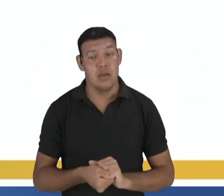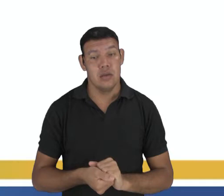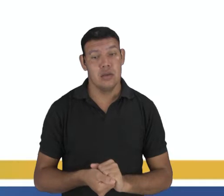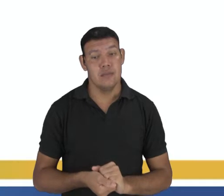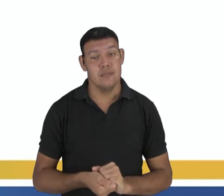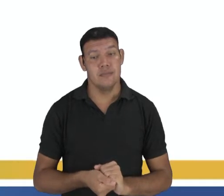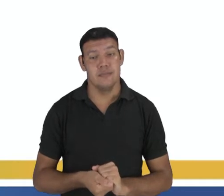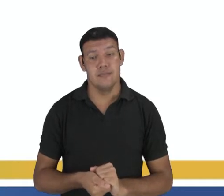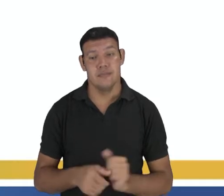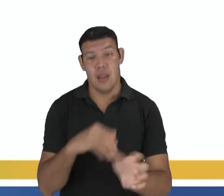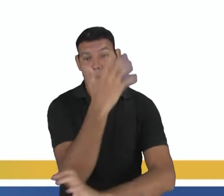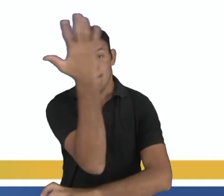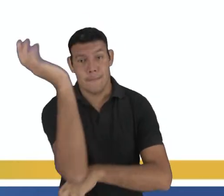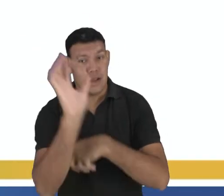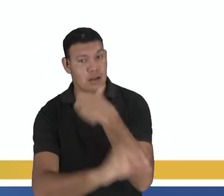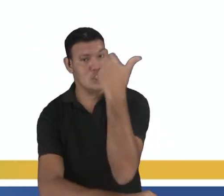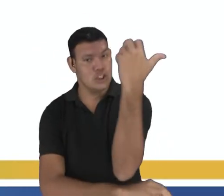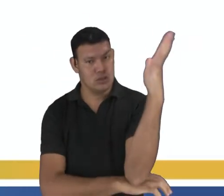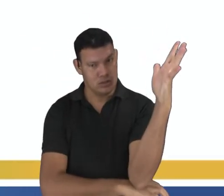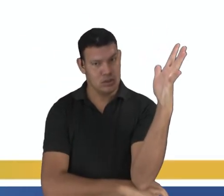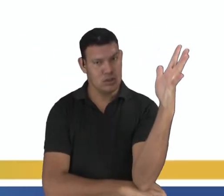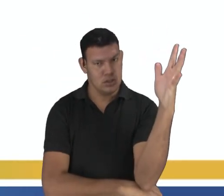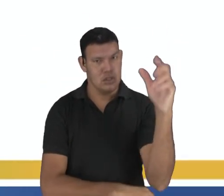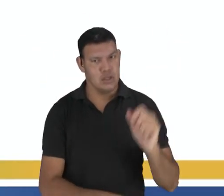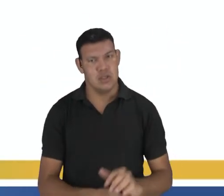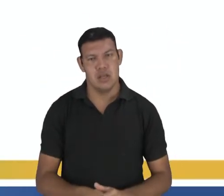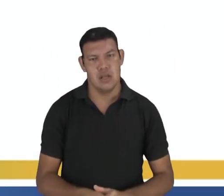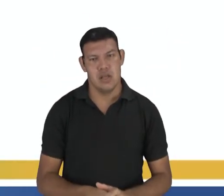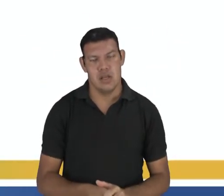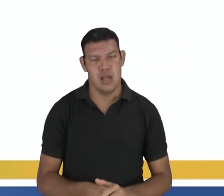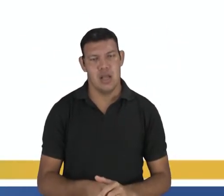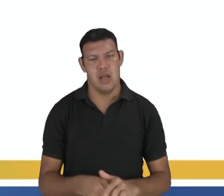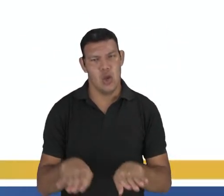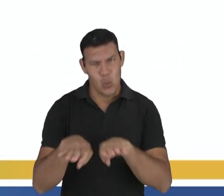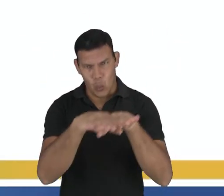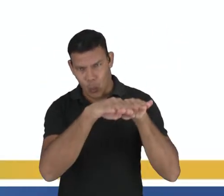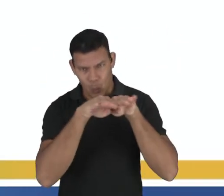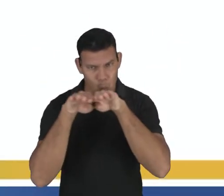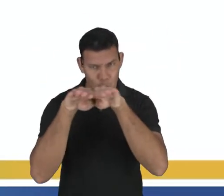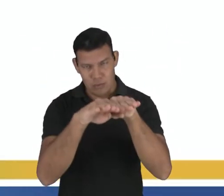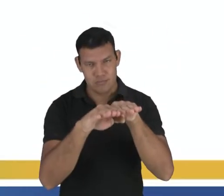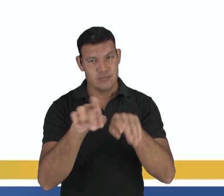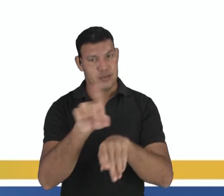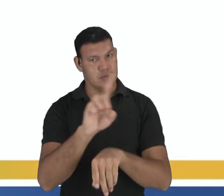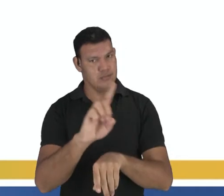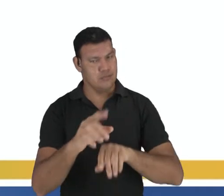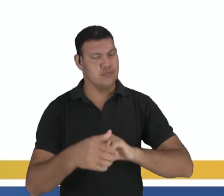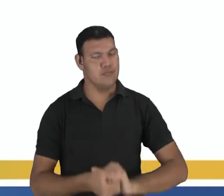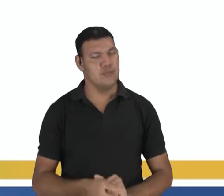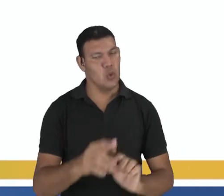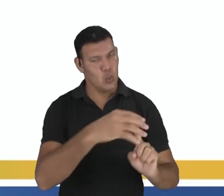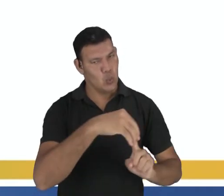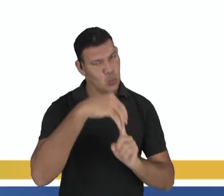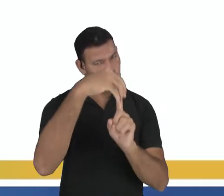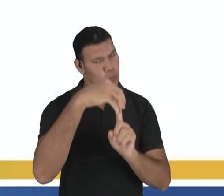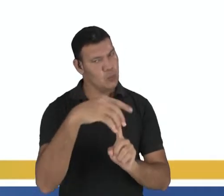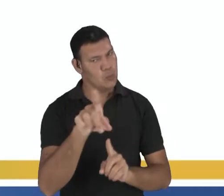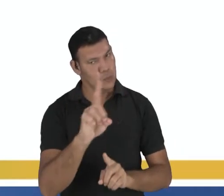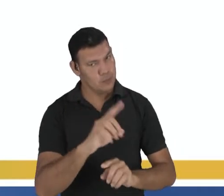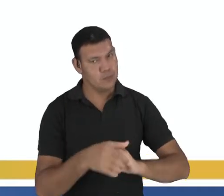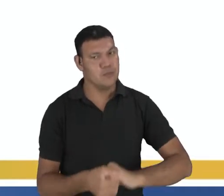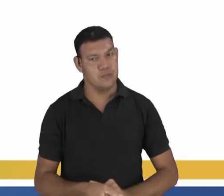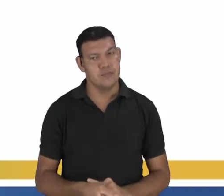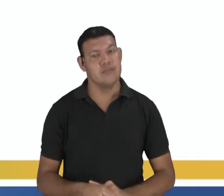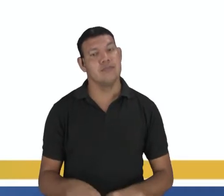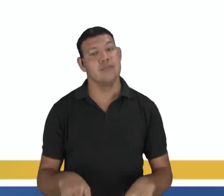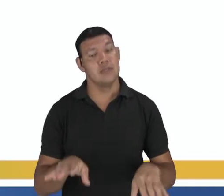nada, ao fato de a natureza não se apresentar de forma homogênea, ou seja, de uma forma única, igual, e sim de